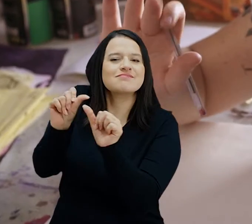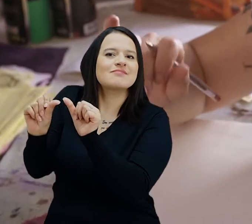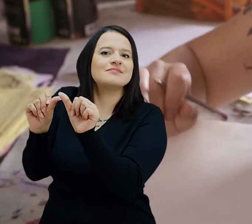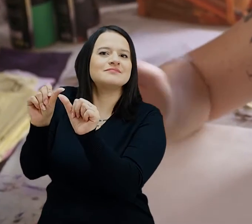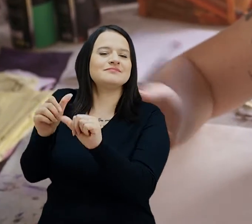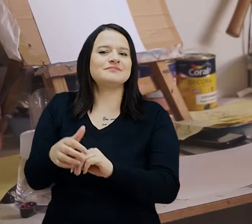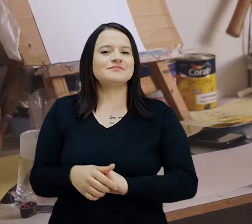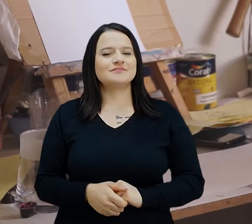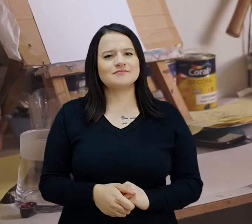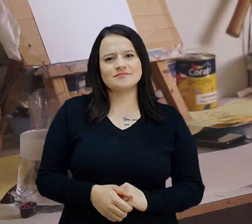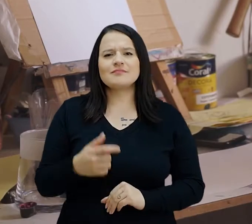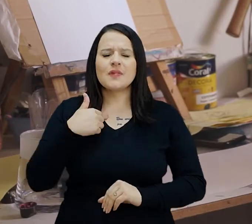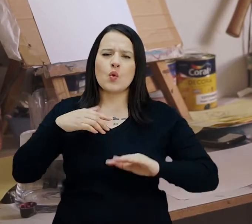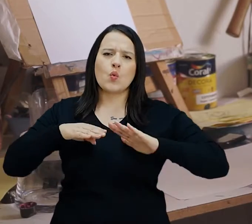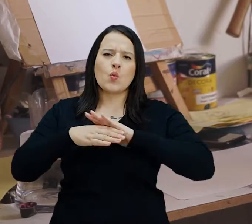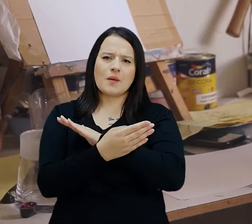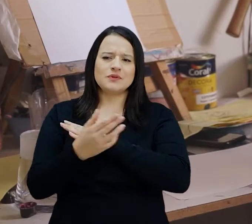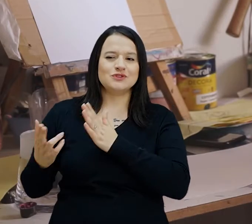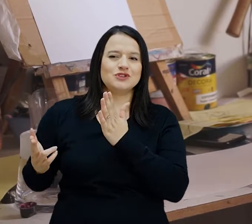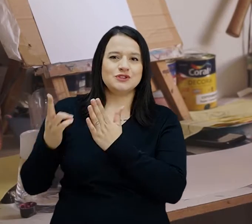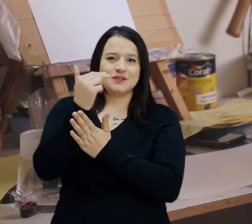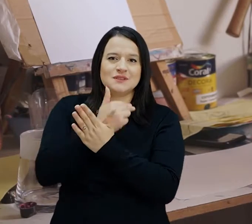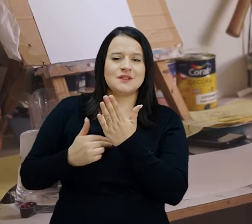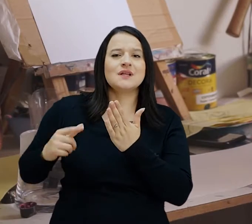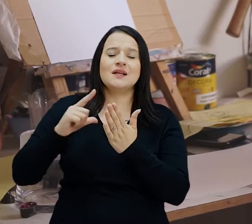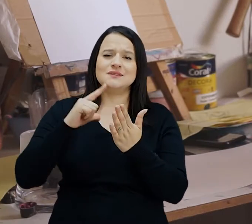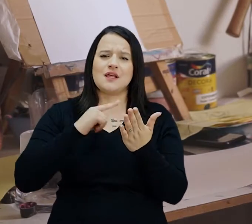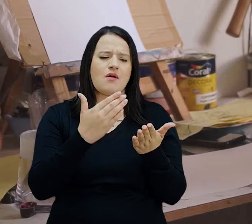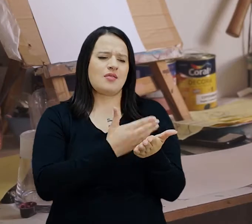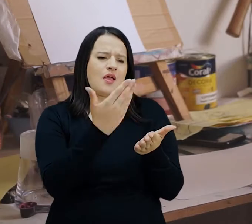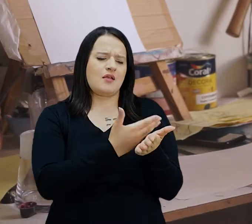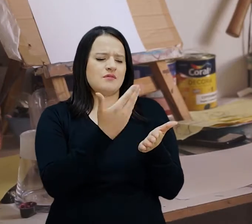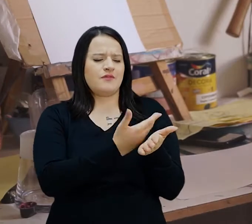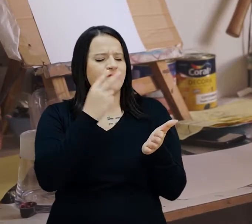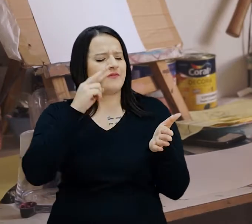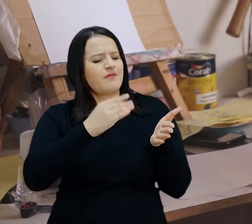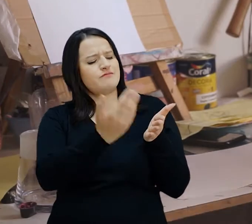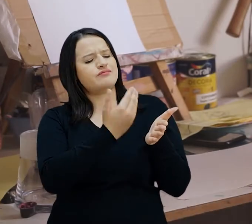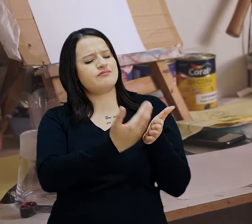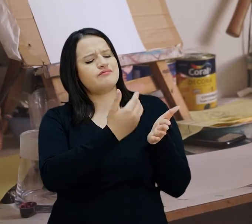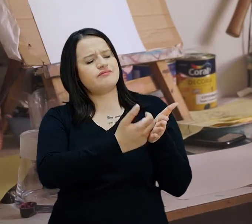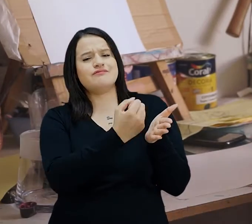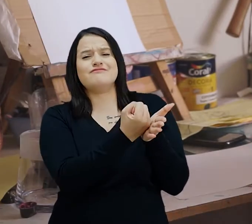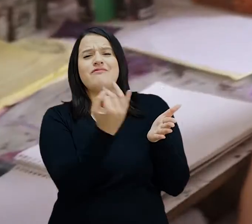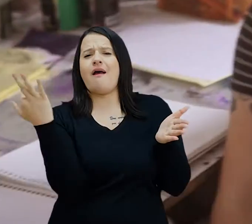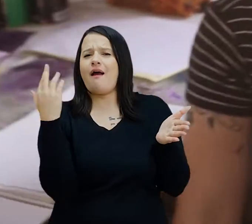estático. Eu tenho o hábito de desenhar, então eu tenho muitos cadernos de